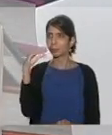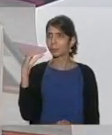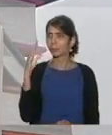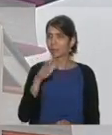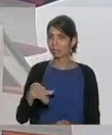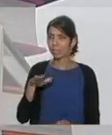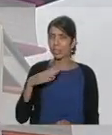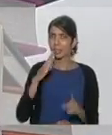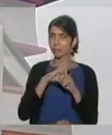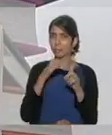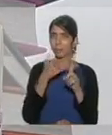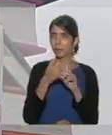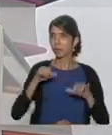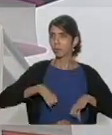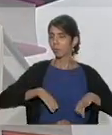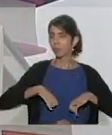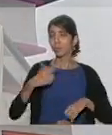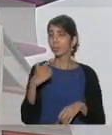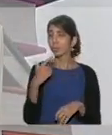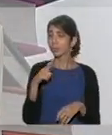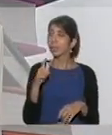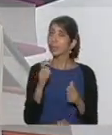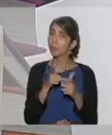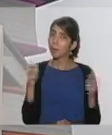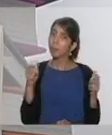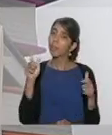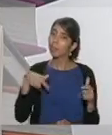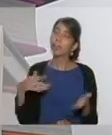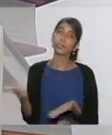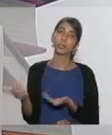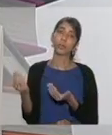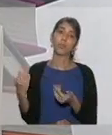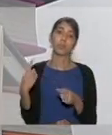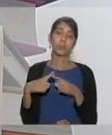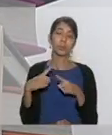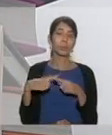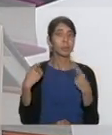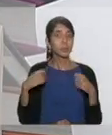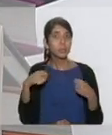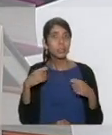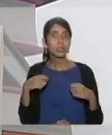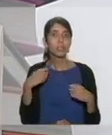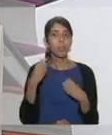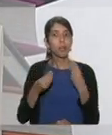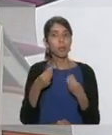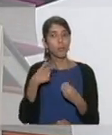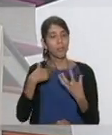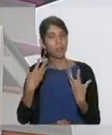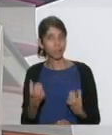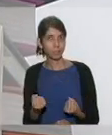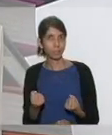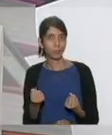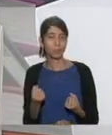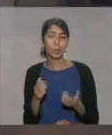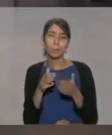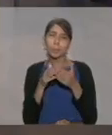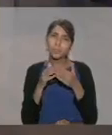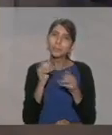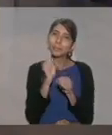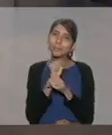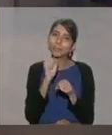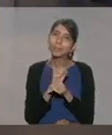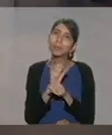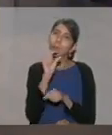do bullying, nem uma criança, perigo do bullying. É mais comum no jovem, porque ele precisa dessa questão de aceitação. Gente, eu vou pedir para vocês